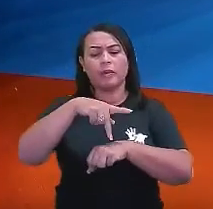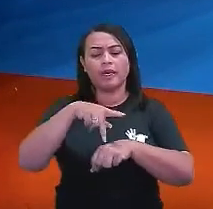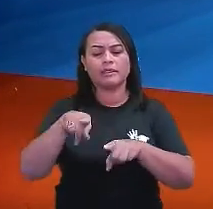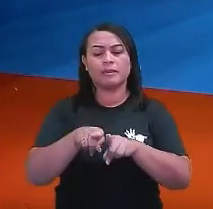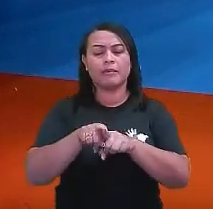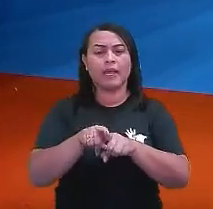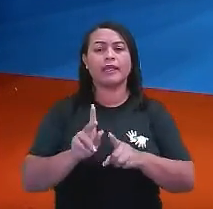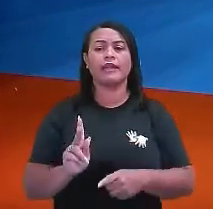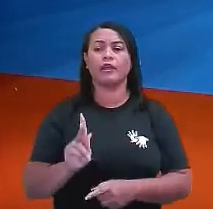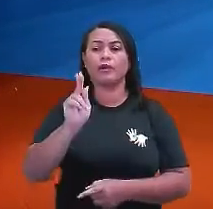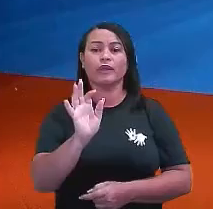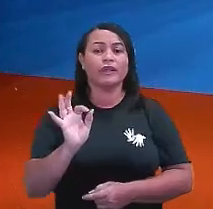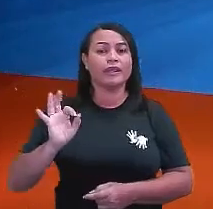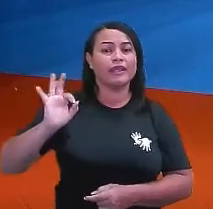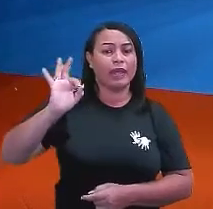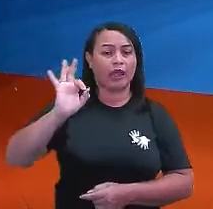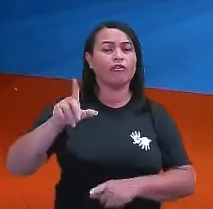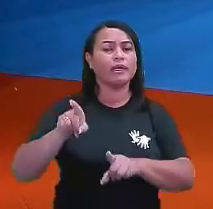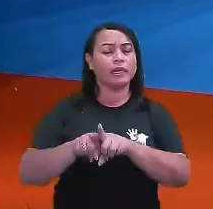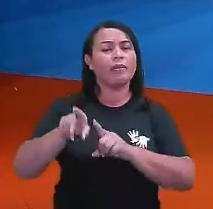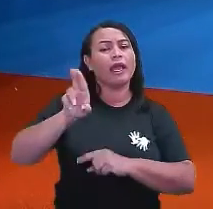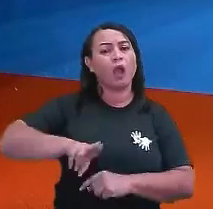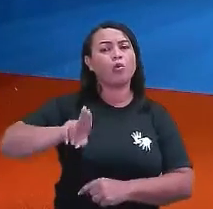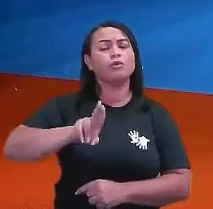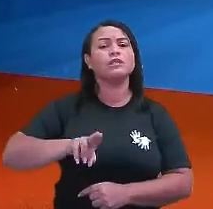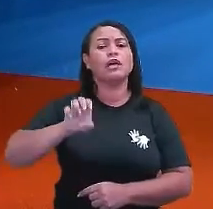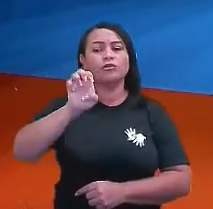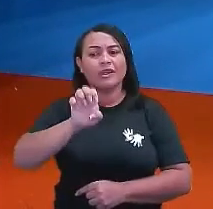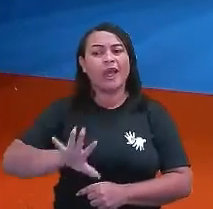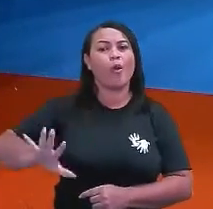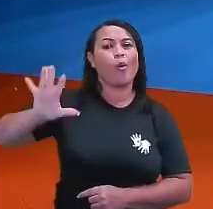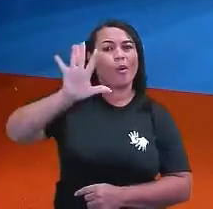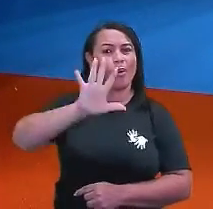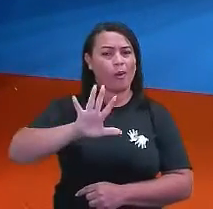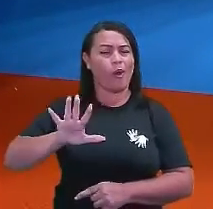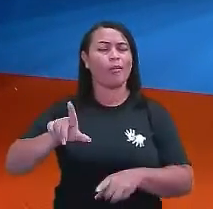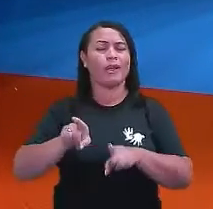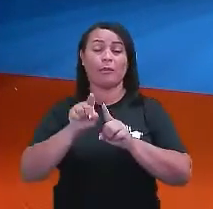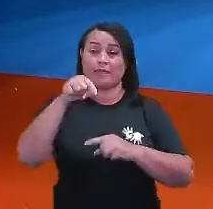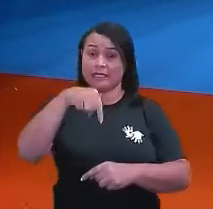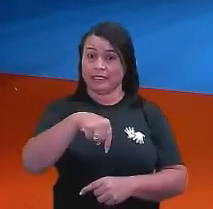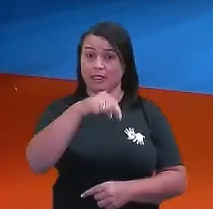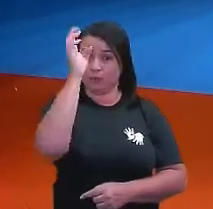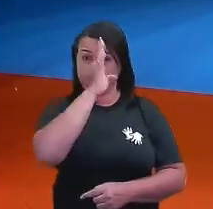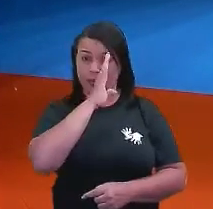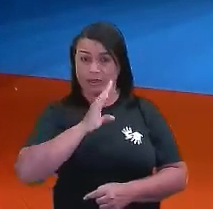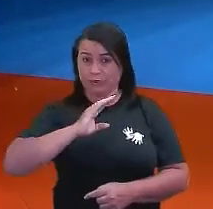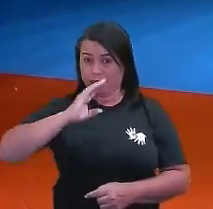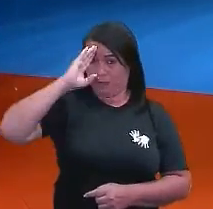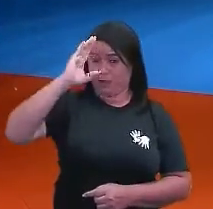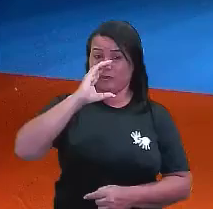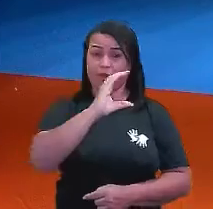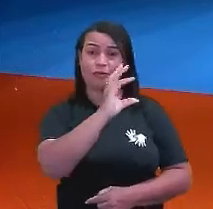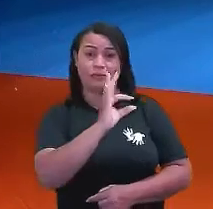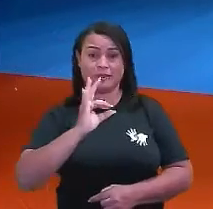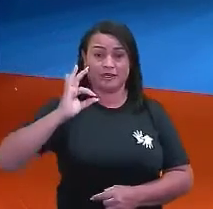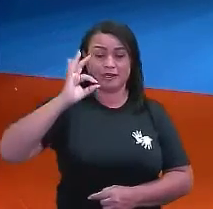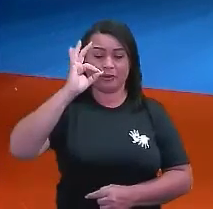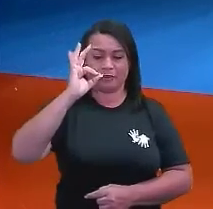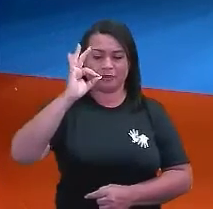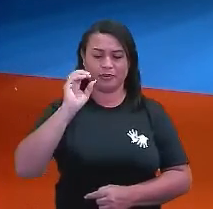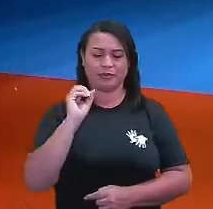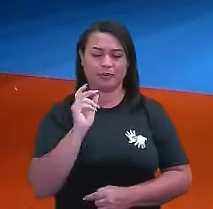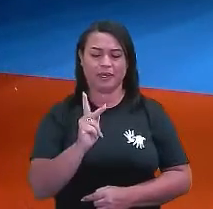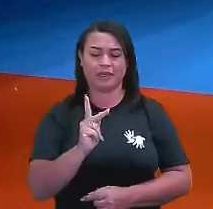o Kelvin, que é usado também na Europa, tá certo? Mas no Brasil, a gente usa Celsius, tá